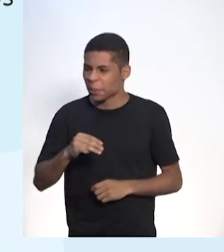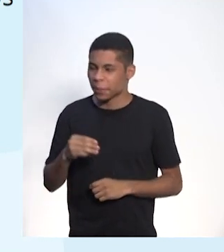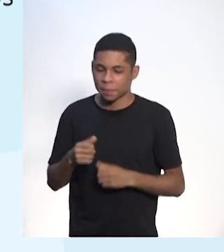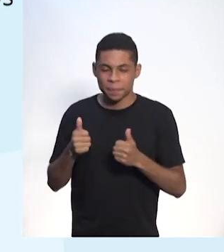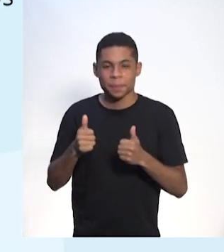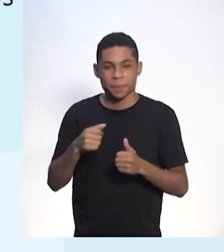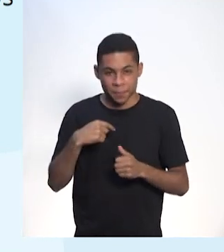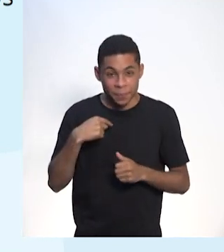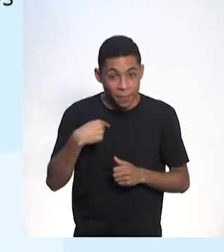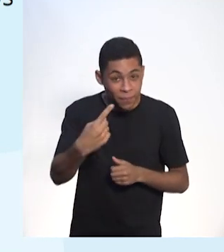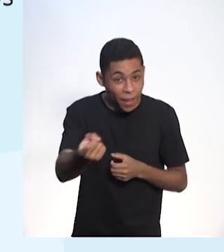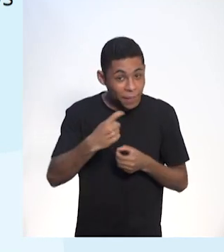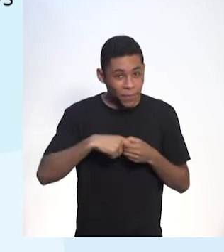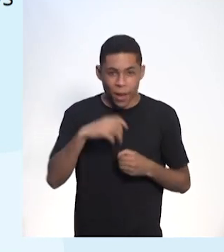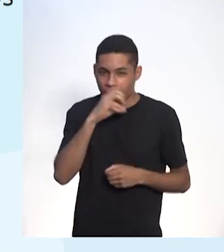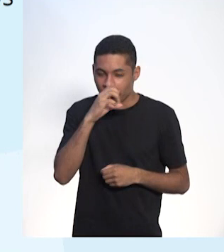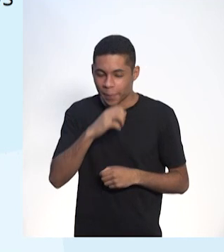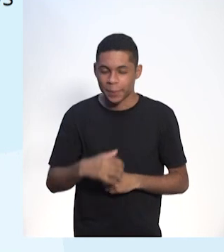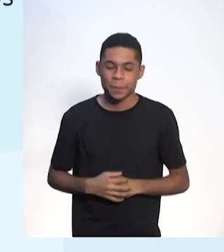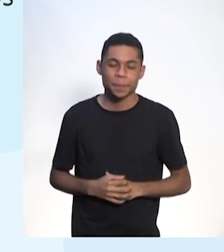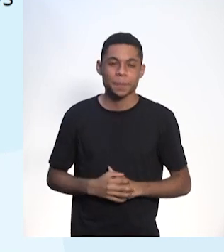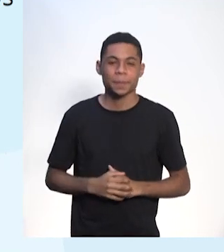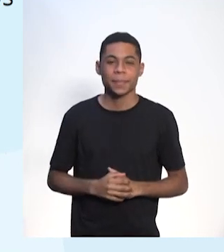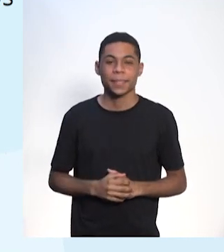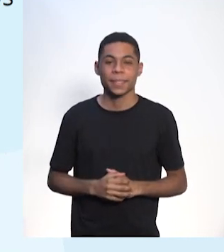a gente vai e volta já já. Vamos lá.